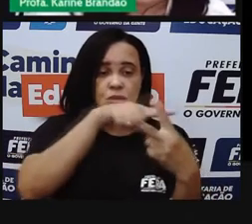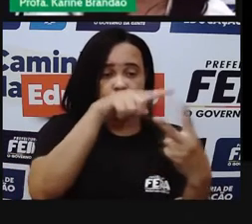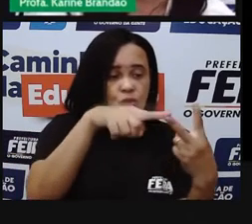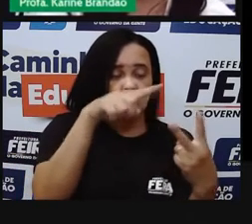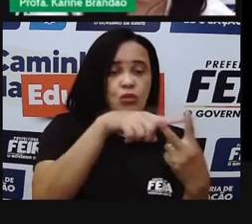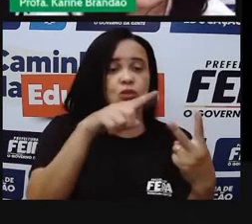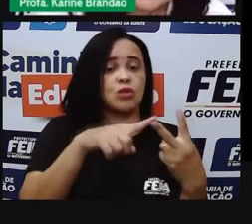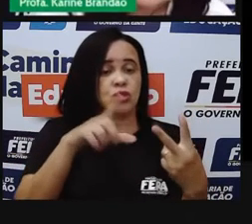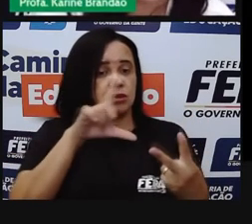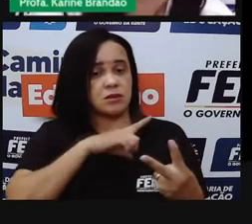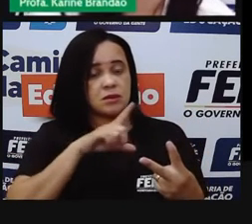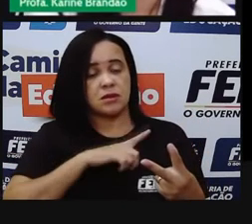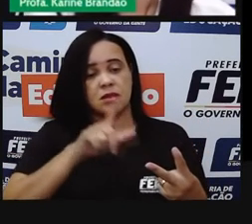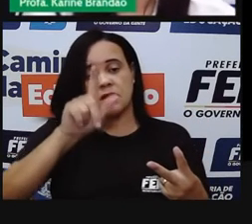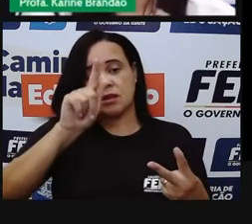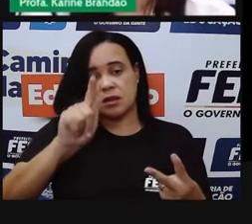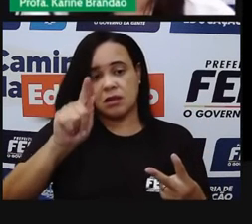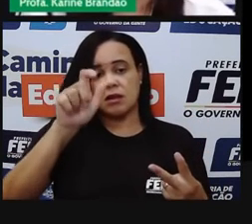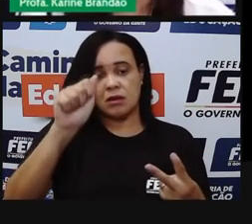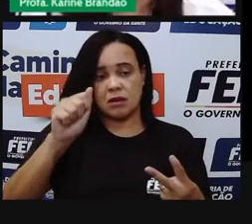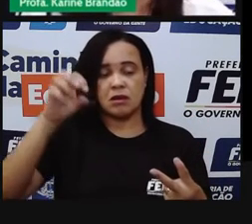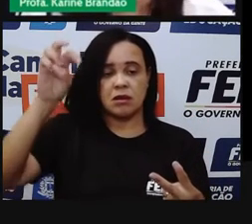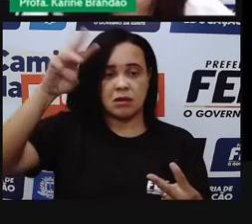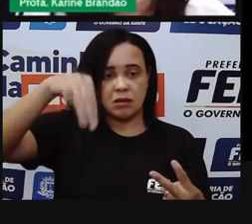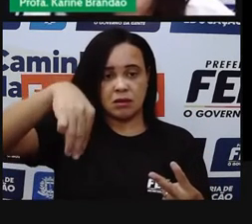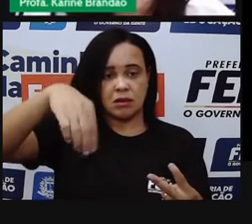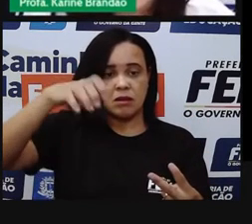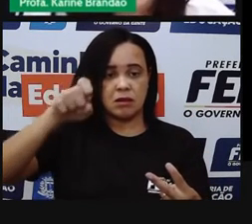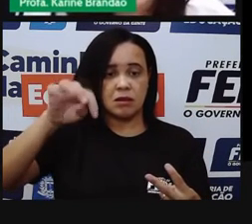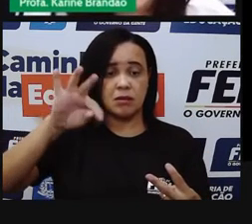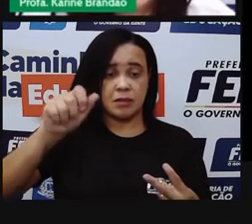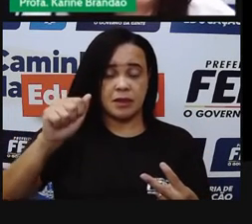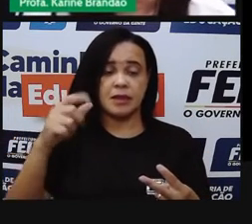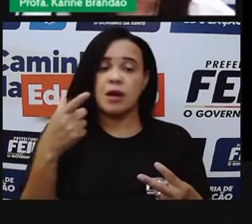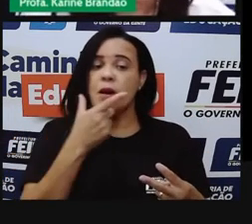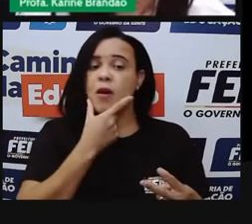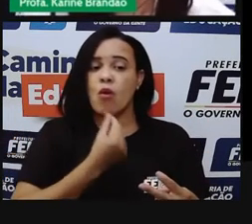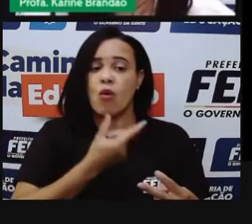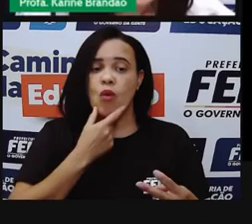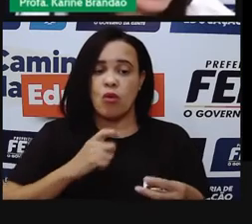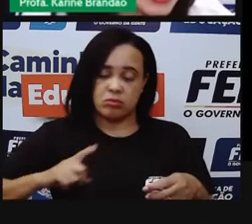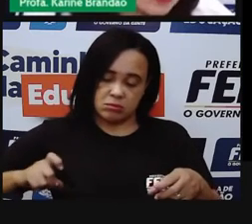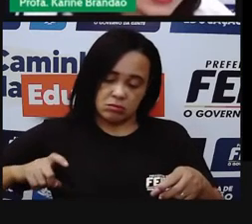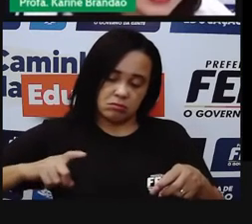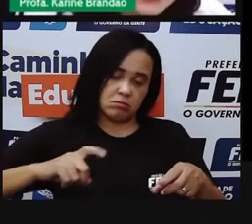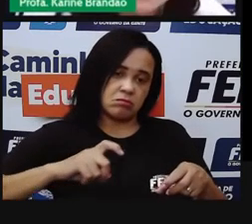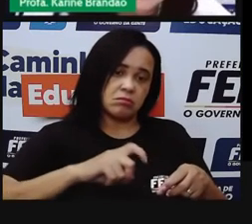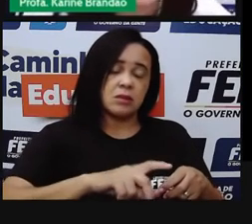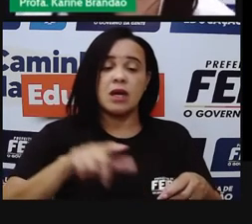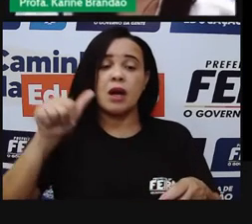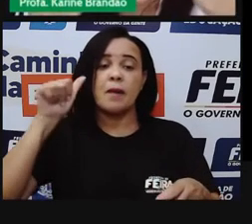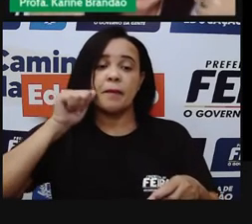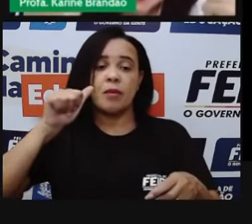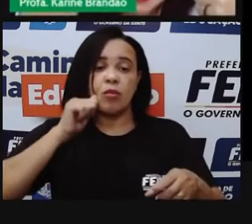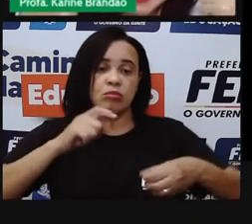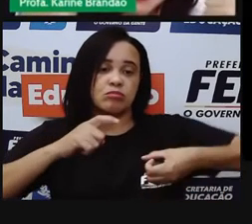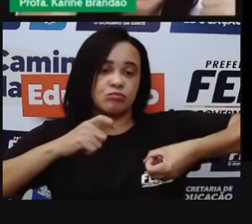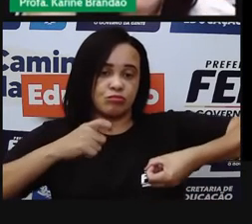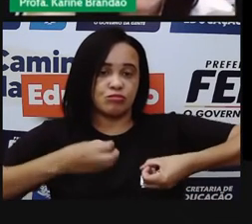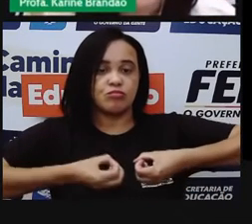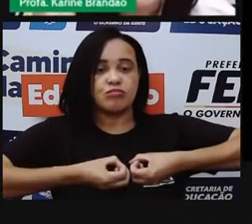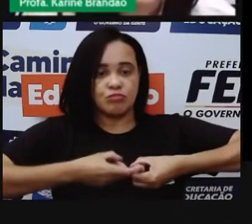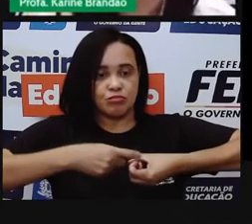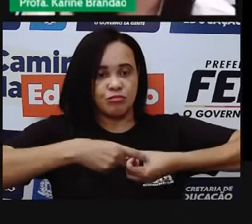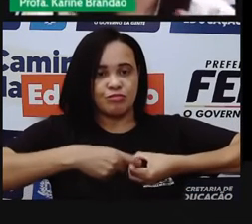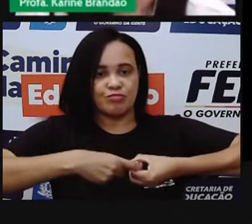o óvulo nas mulheres, né? E o espermatozoide nos homens. E por que que eles são células? Esses gametas são células?